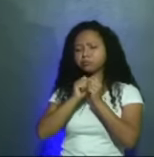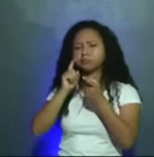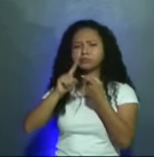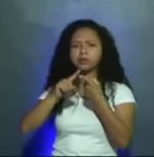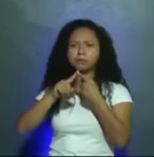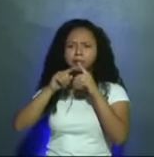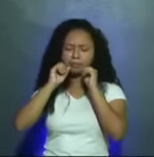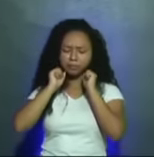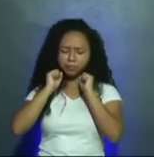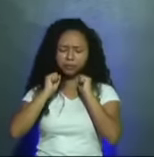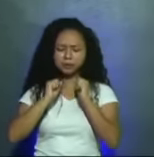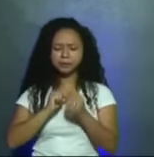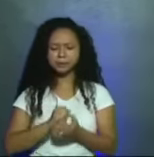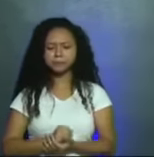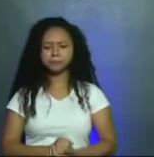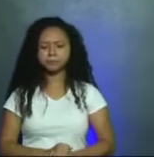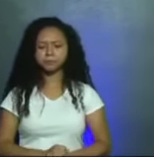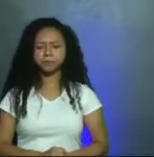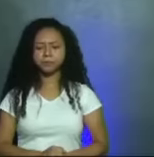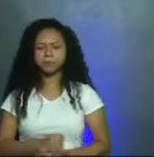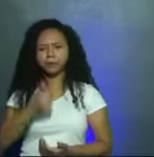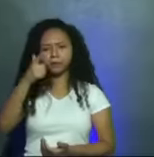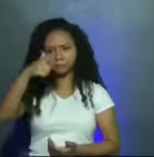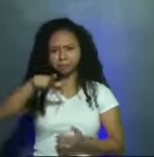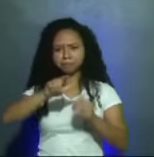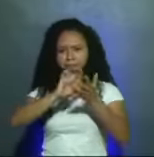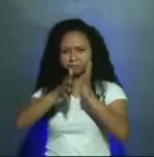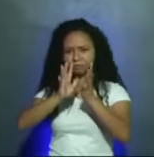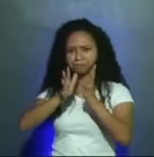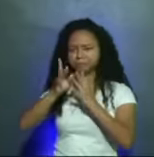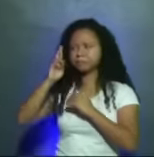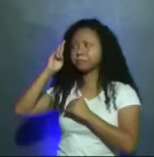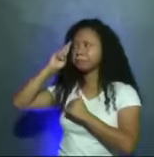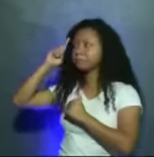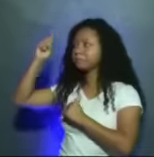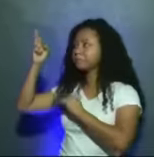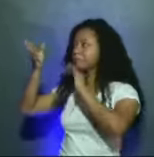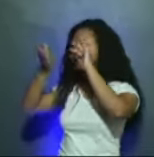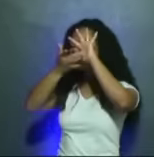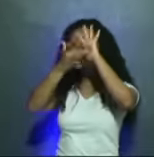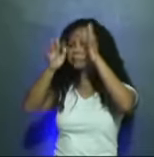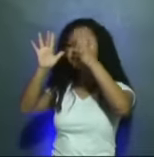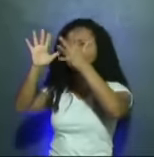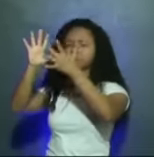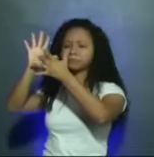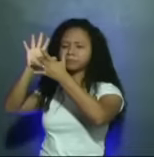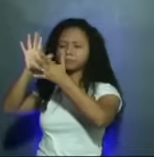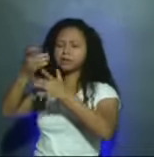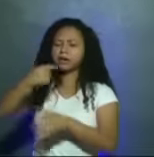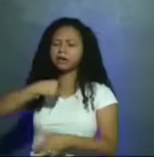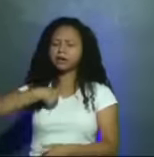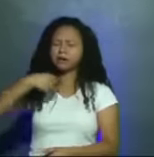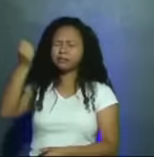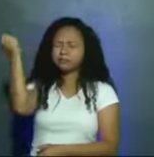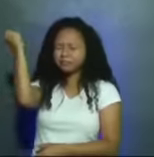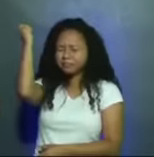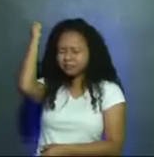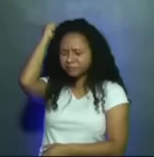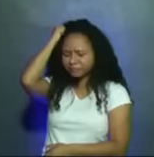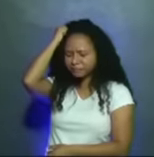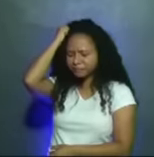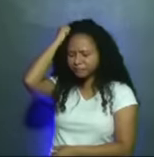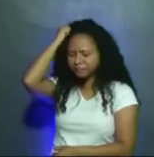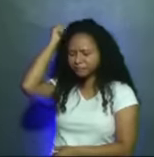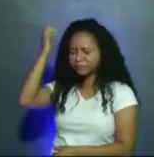tem toda a liberdade. Diga assim: Senhor Jesus, eu me arrependo